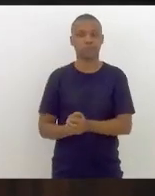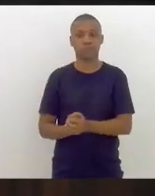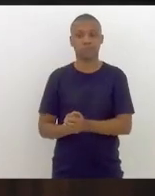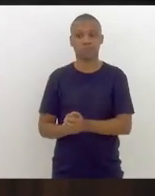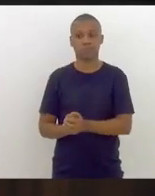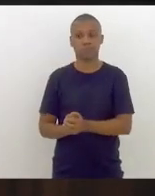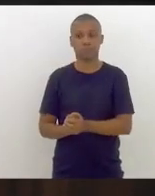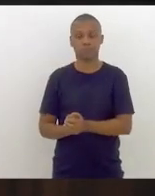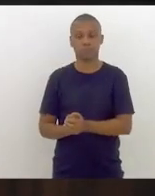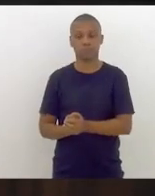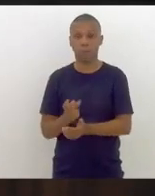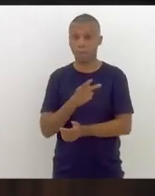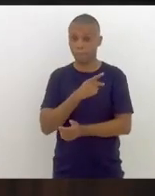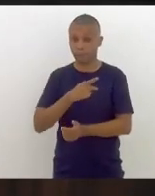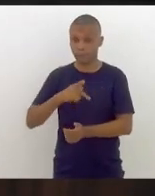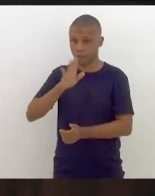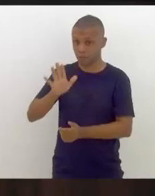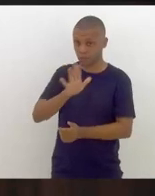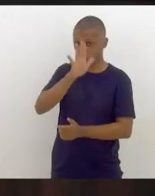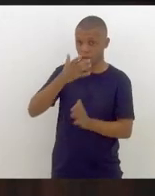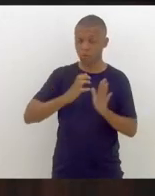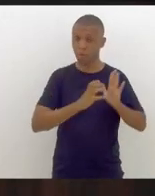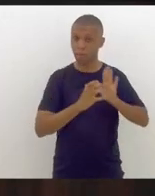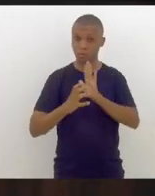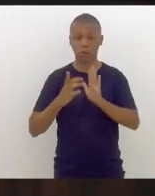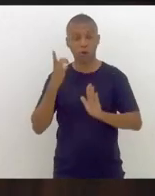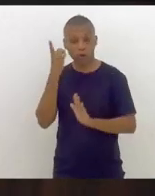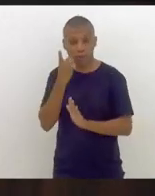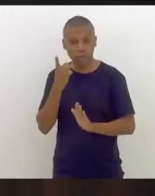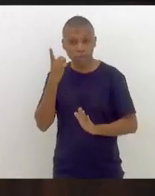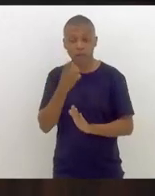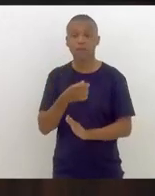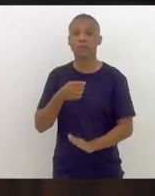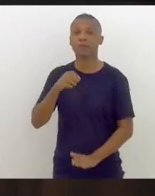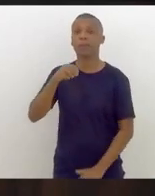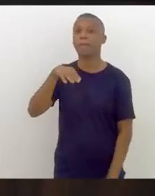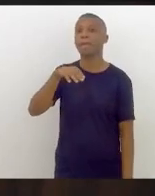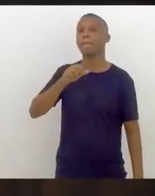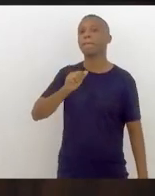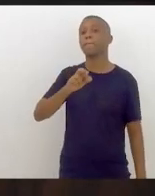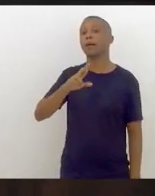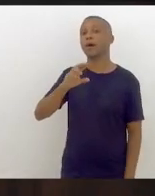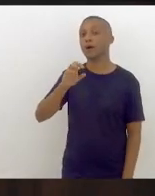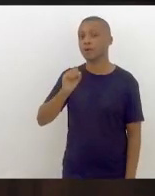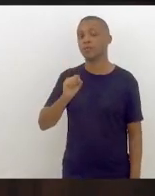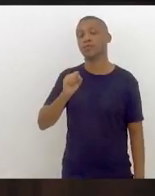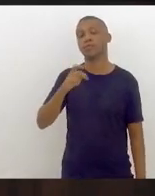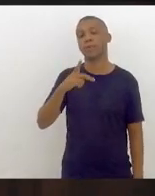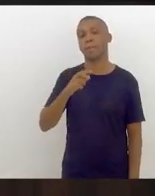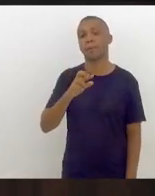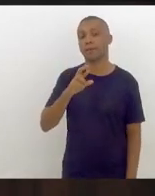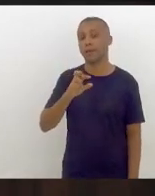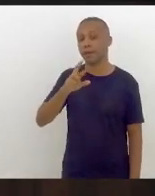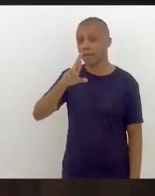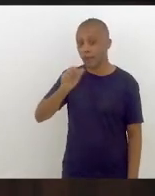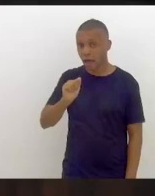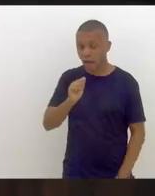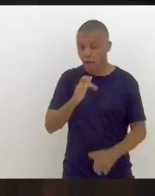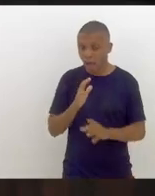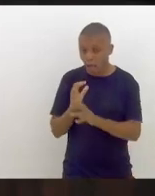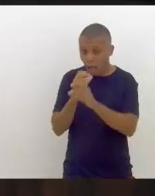Nacional do meu partido o deputado é Marcos Pereira as urnas escolheram